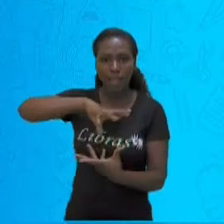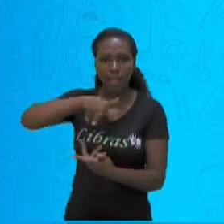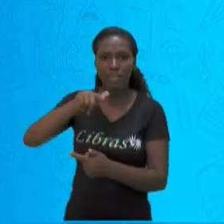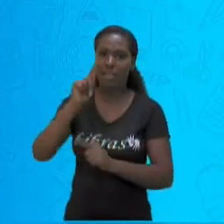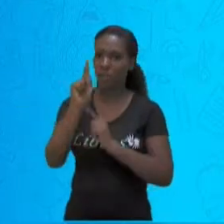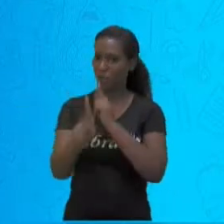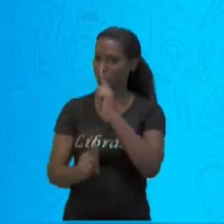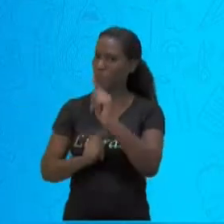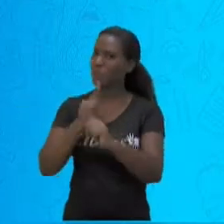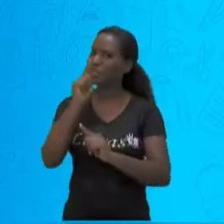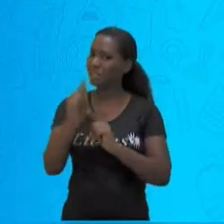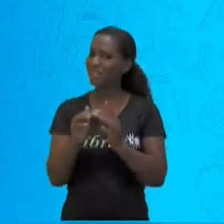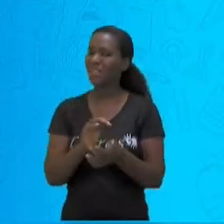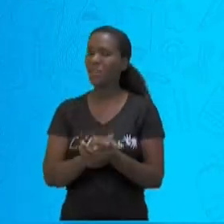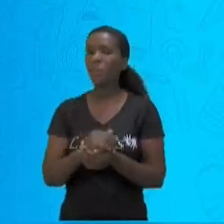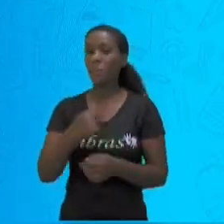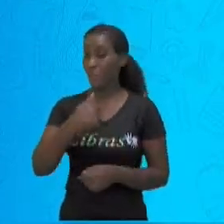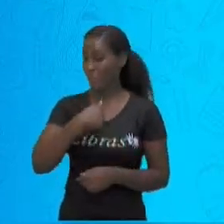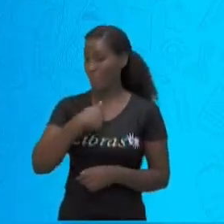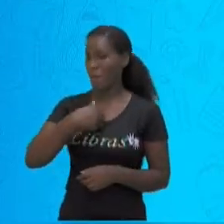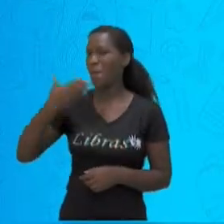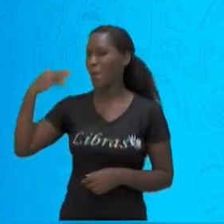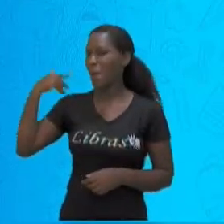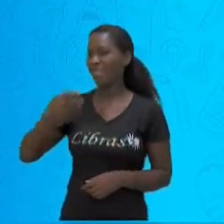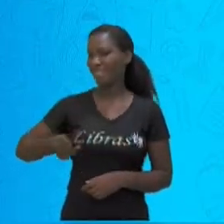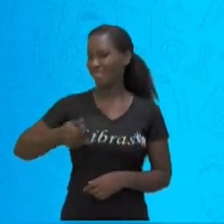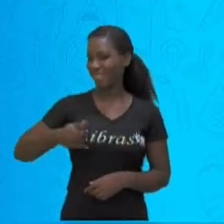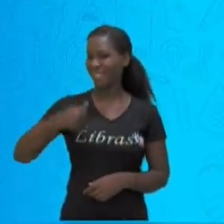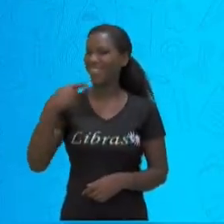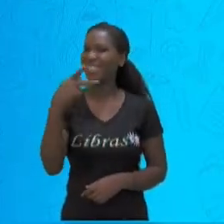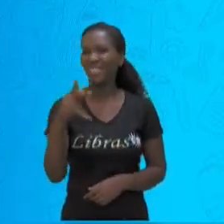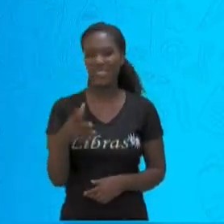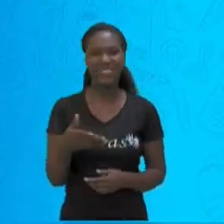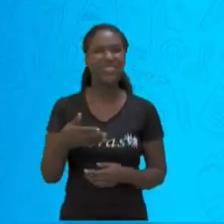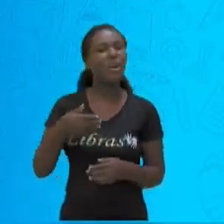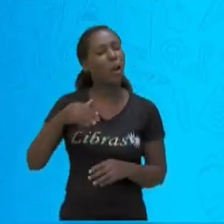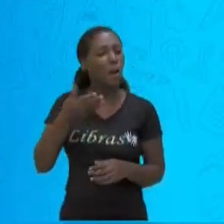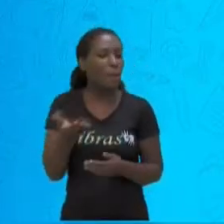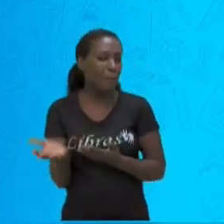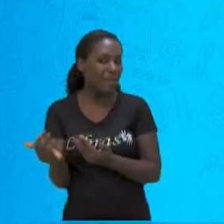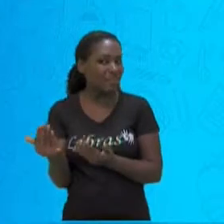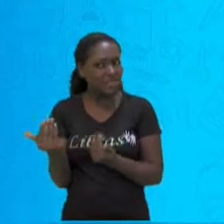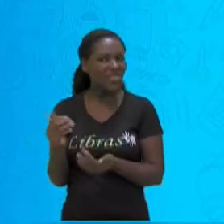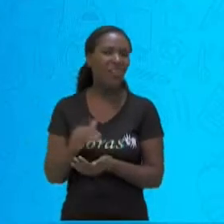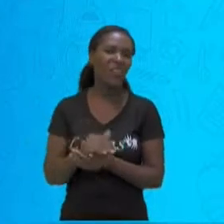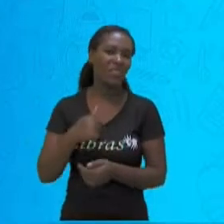sou, não, que isso, só um pouquinho. As bebidas.